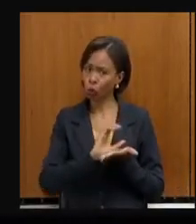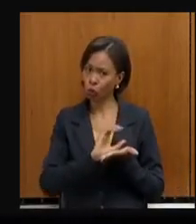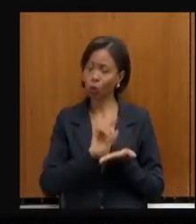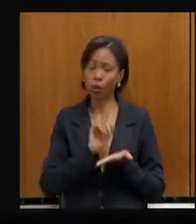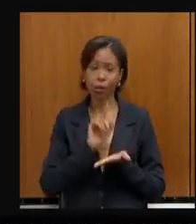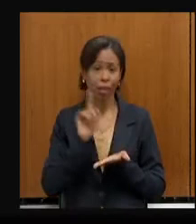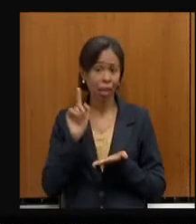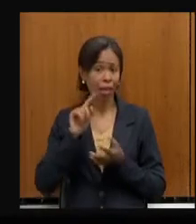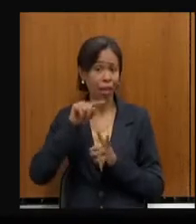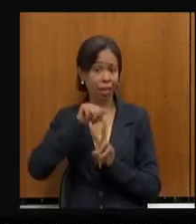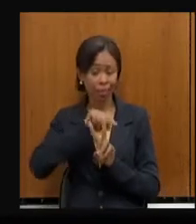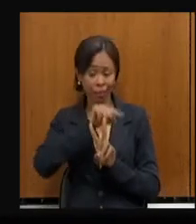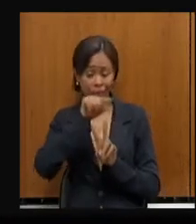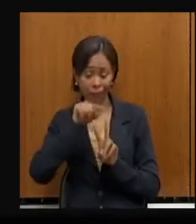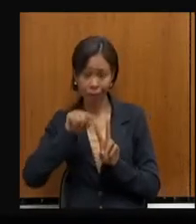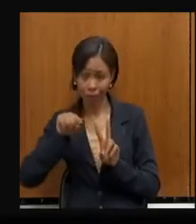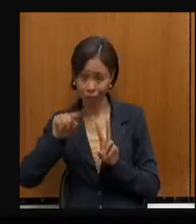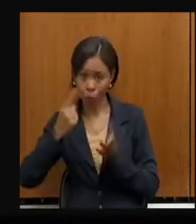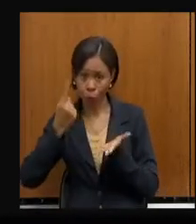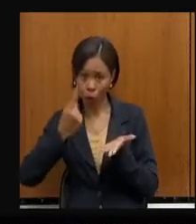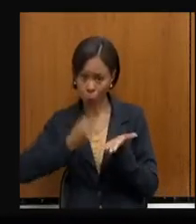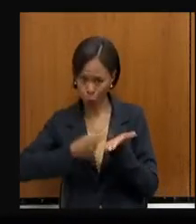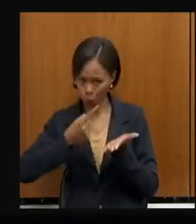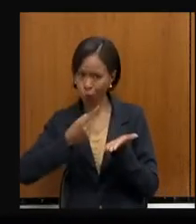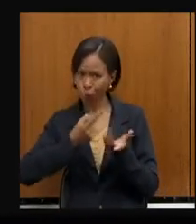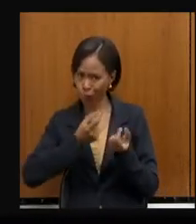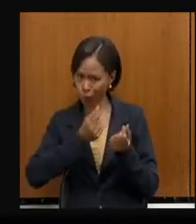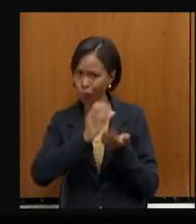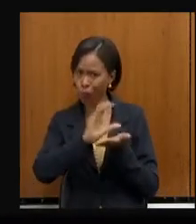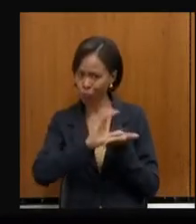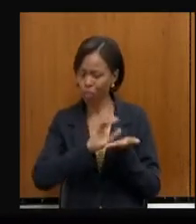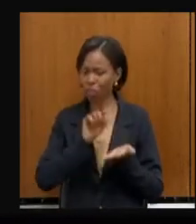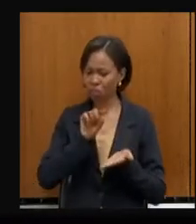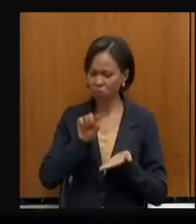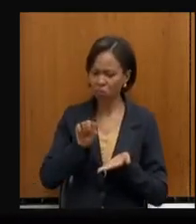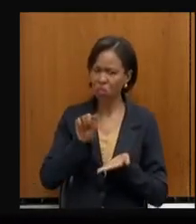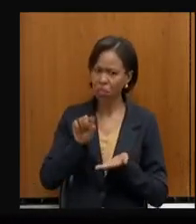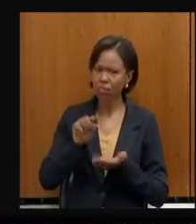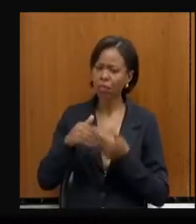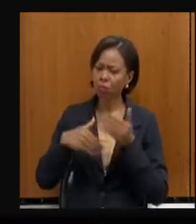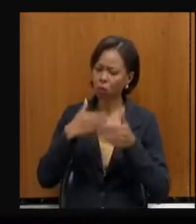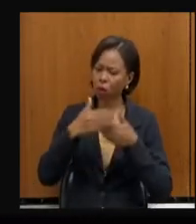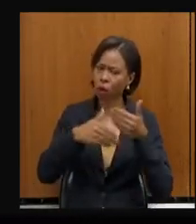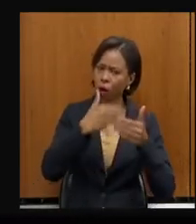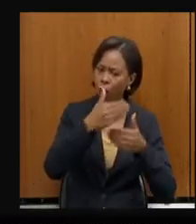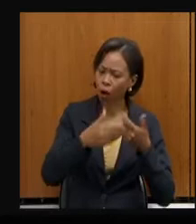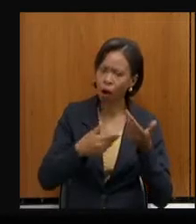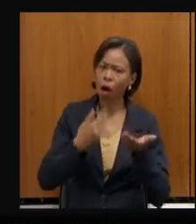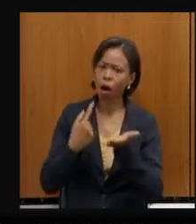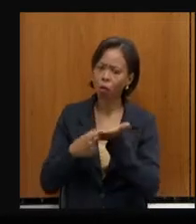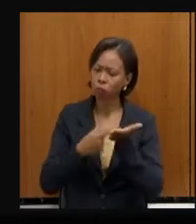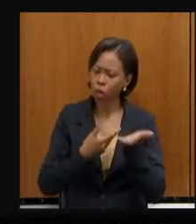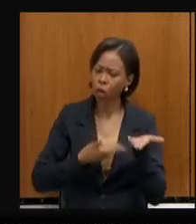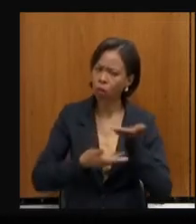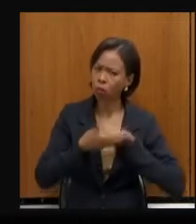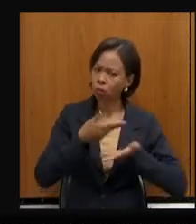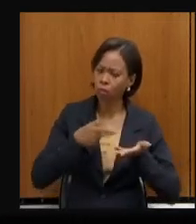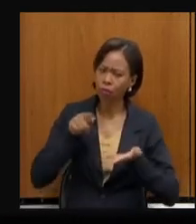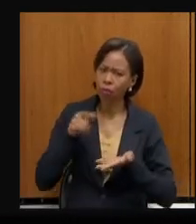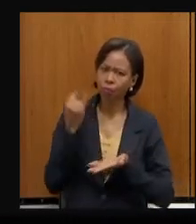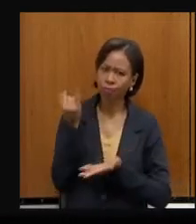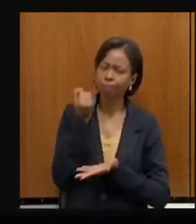Barbie a importância que vocês tiveram todas as processos né E tá vendo que isso vai ter vocês Nunca